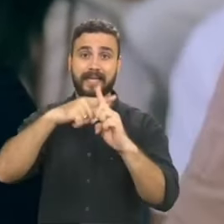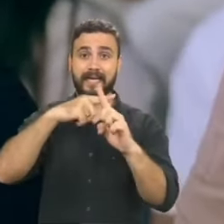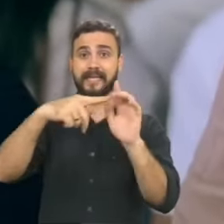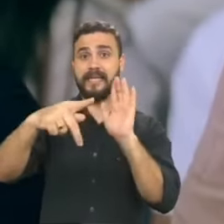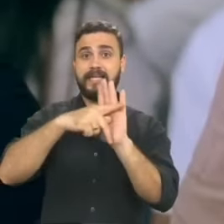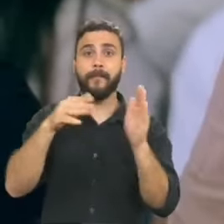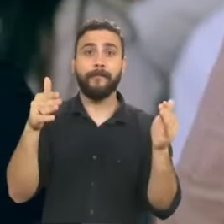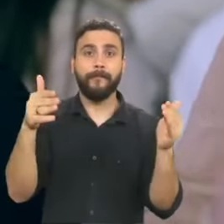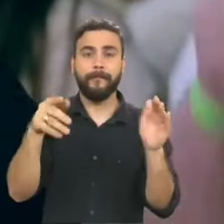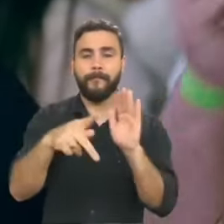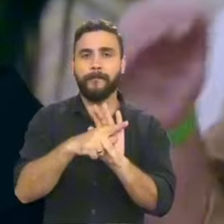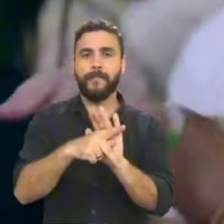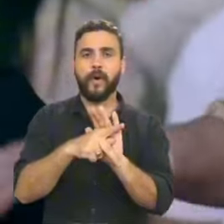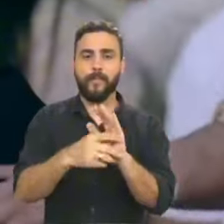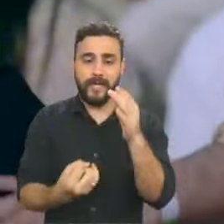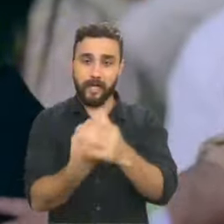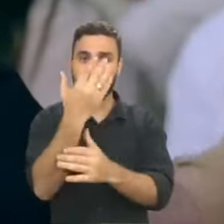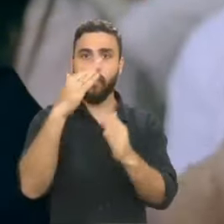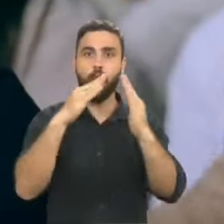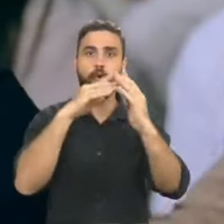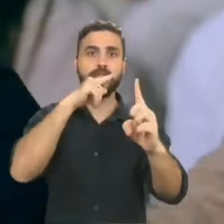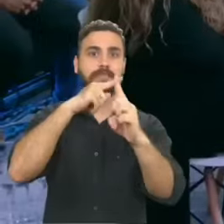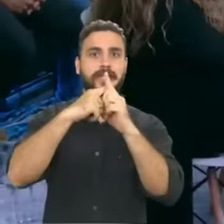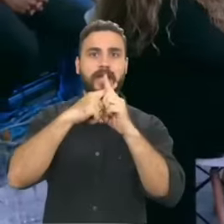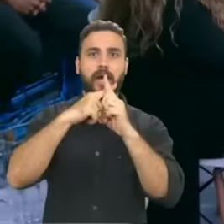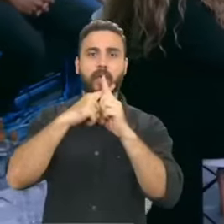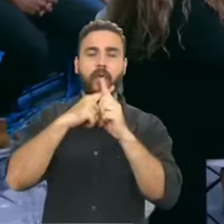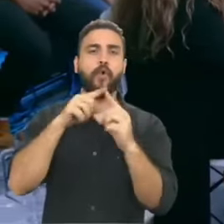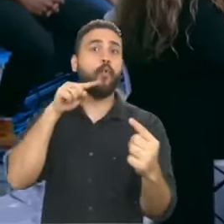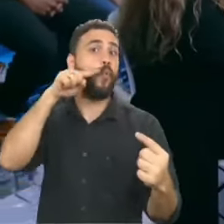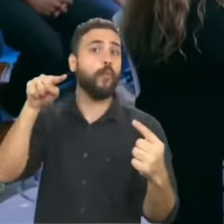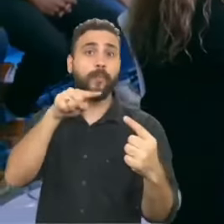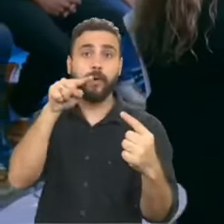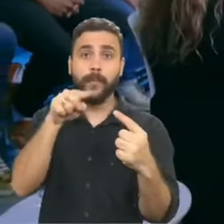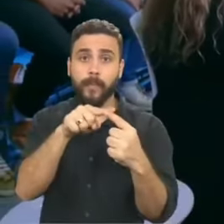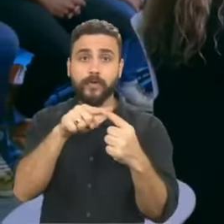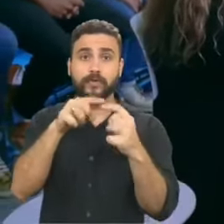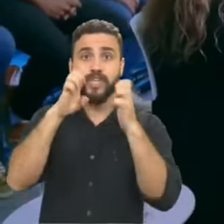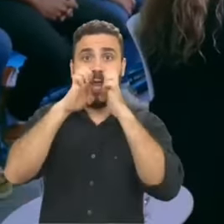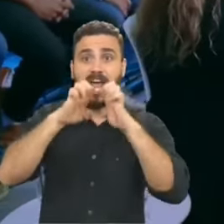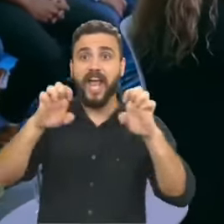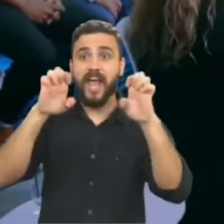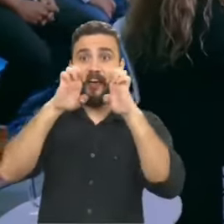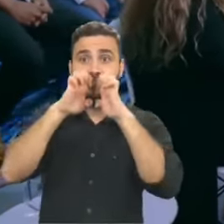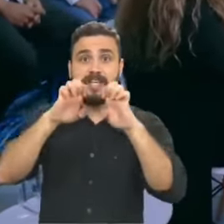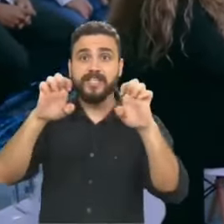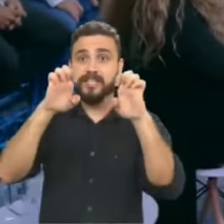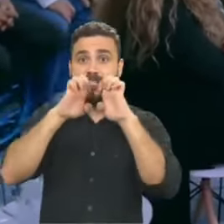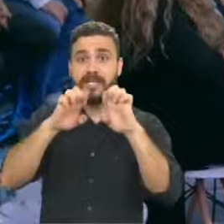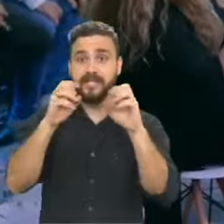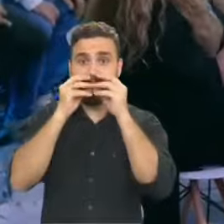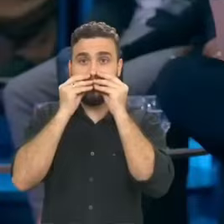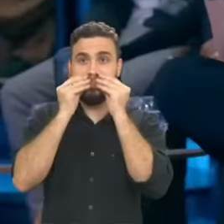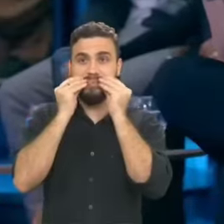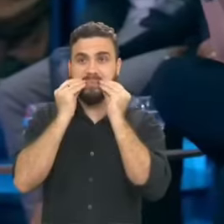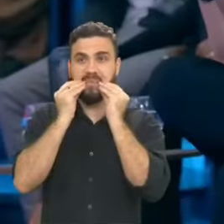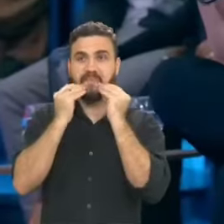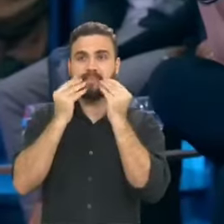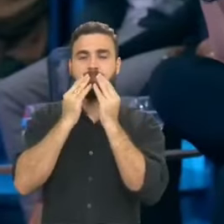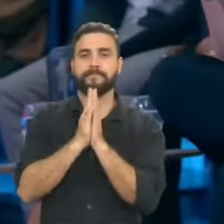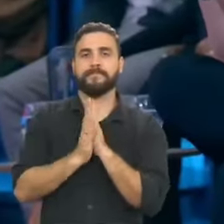que cuidar das pessoas. Mas então conta aí pra gente como é que você ia evangelizar o cara do jacaré. Eu vi só um meme,